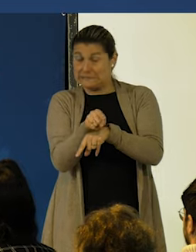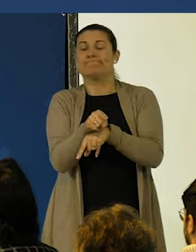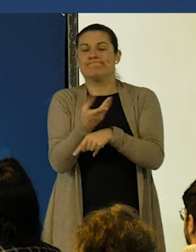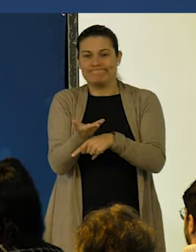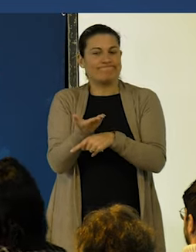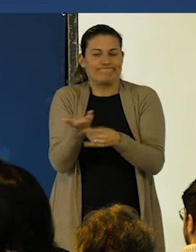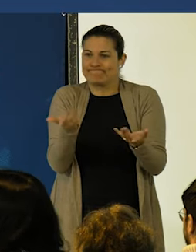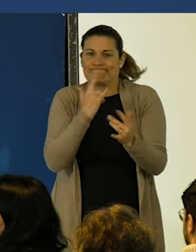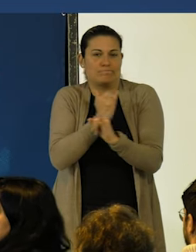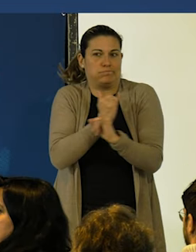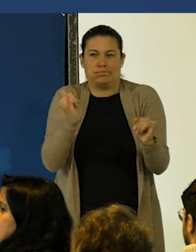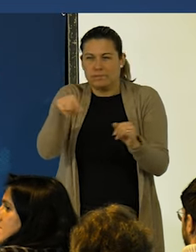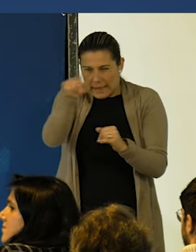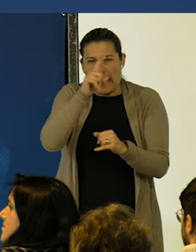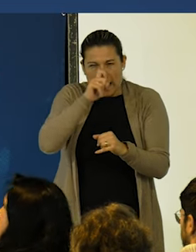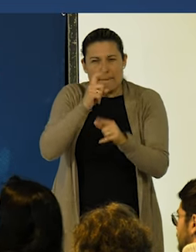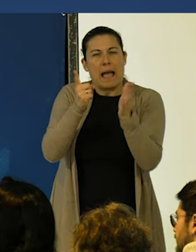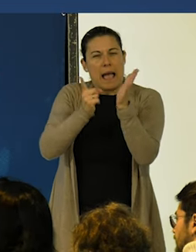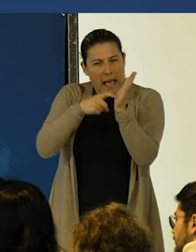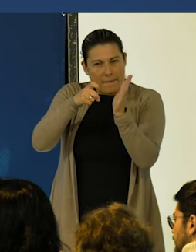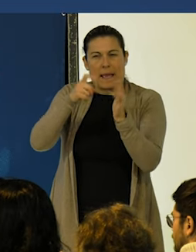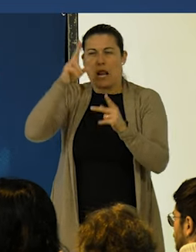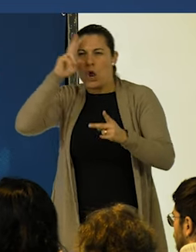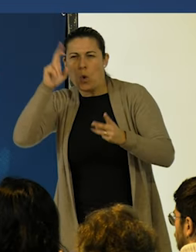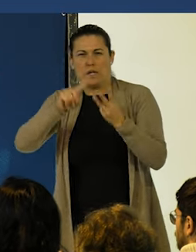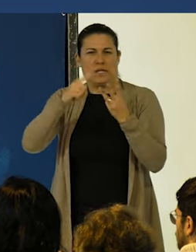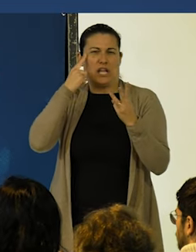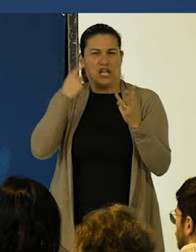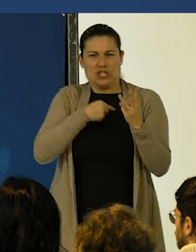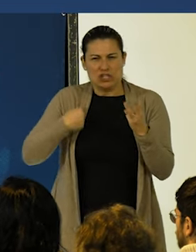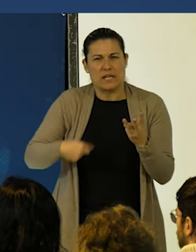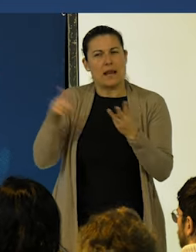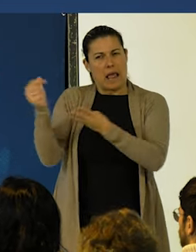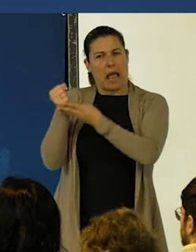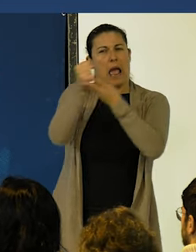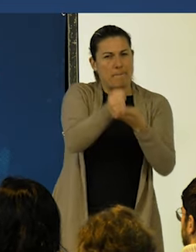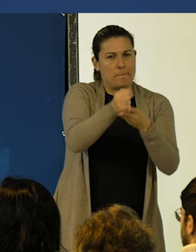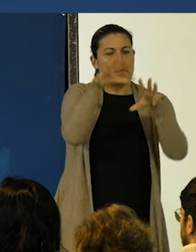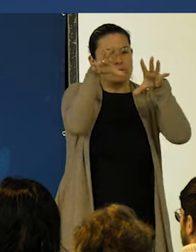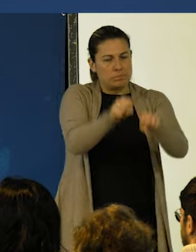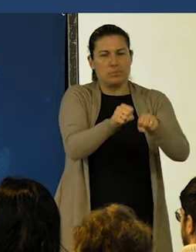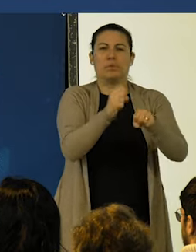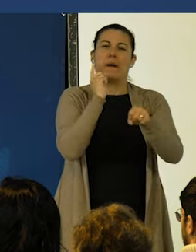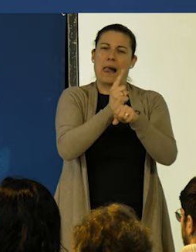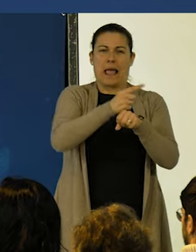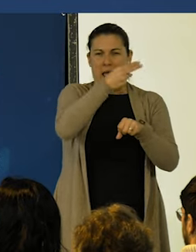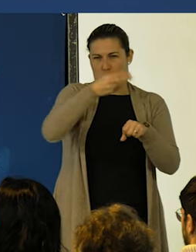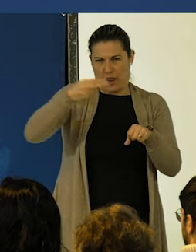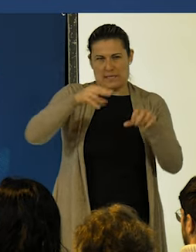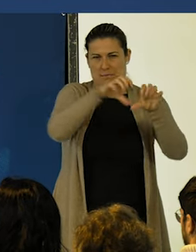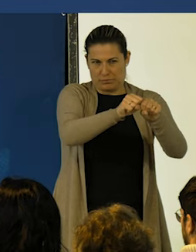era impossível. Lembrem-se que os Estados Unidos da América, a Rússia, a China apoiavam a ocupação indonésia. E